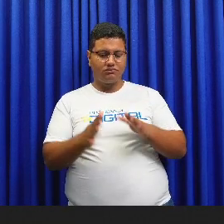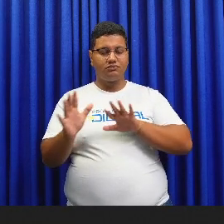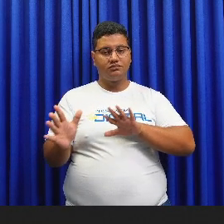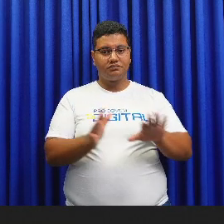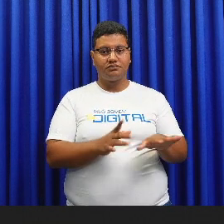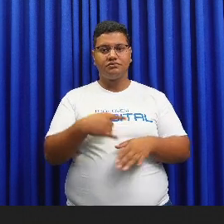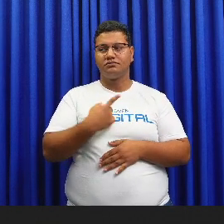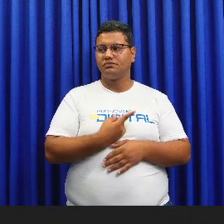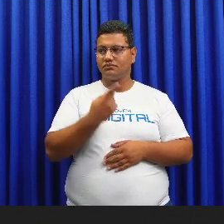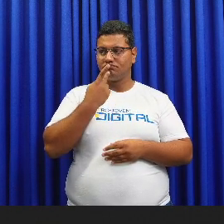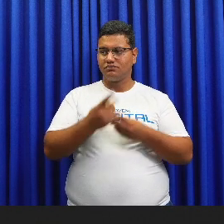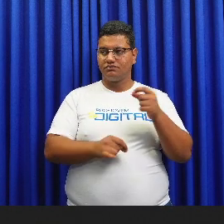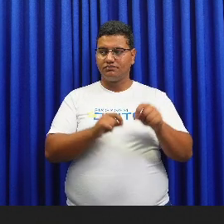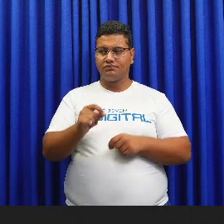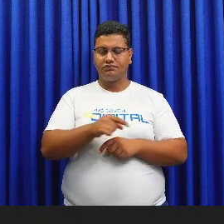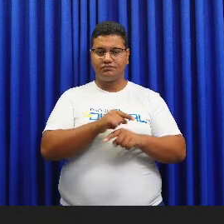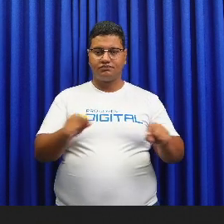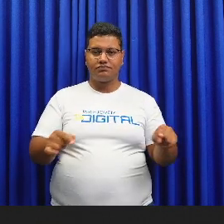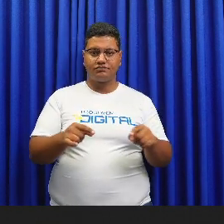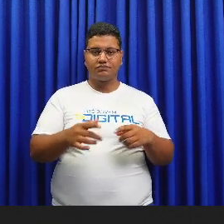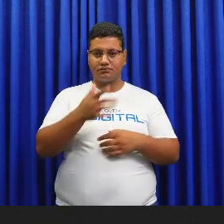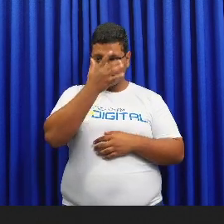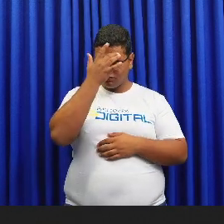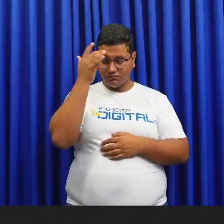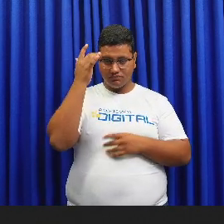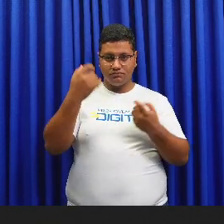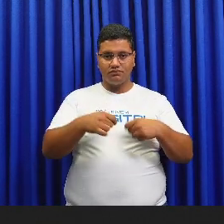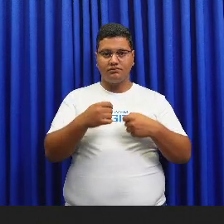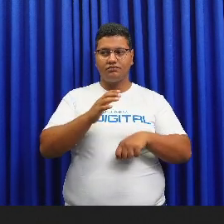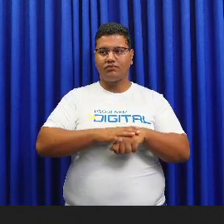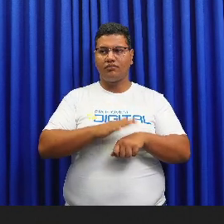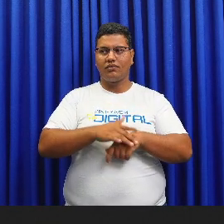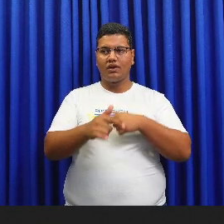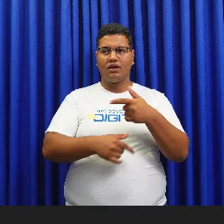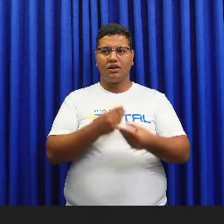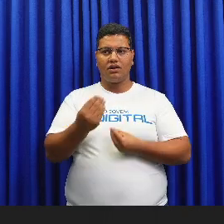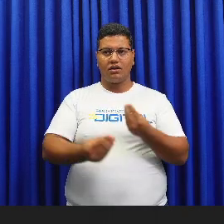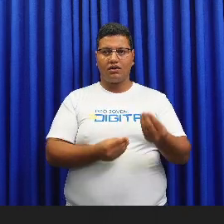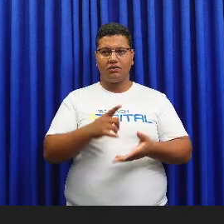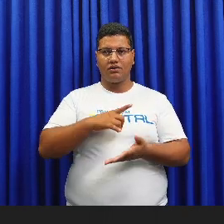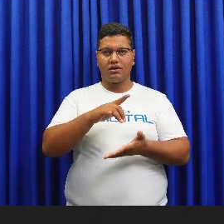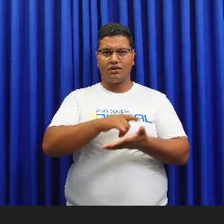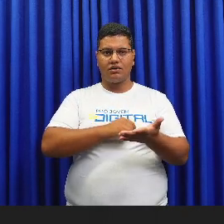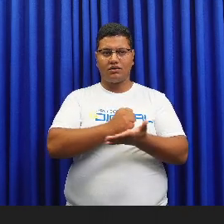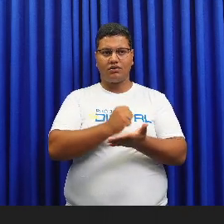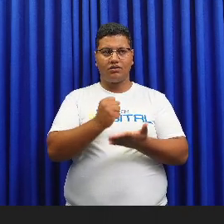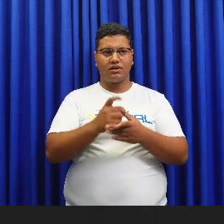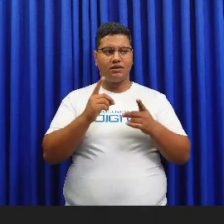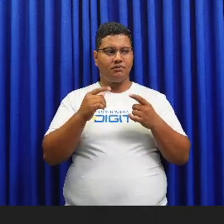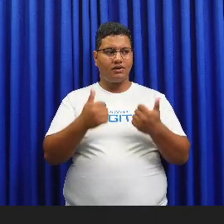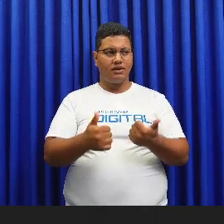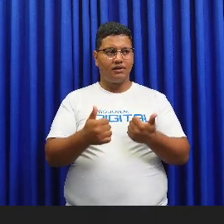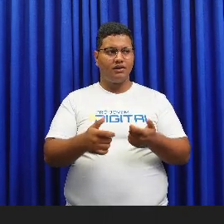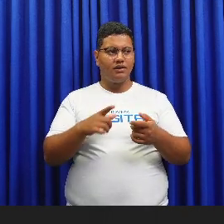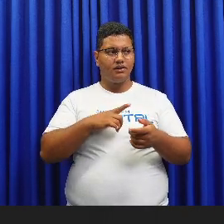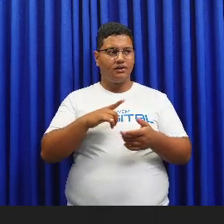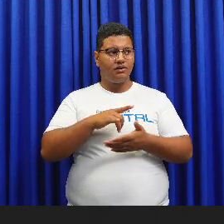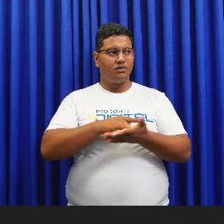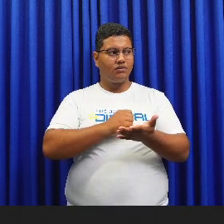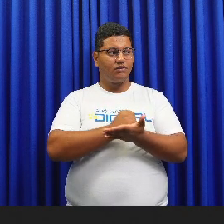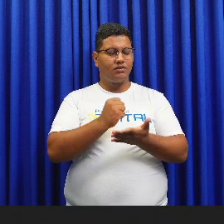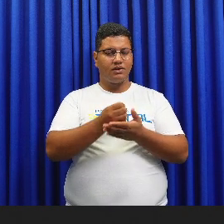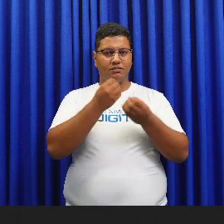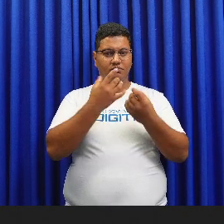Basicamente, você, como freelancer, vai precisar trabalhar com contratos, beleza? E um bom